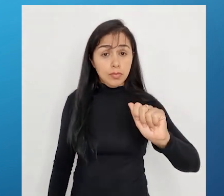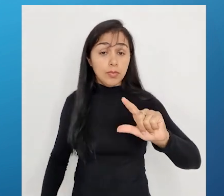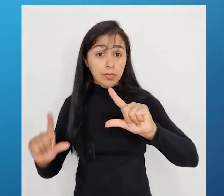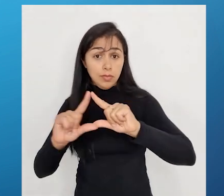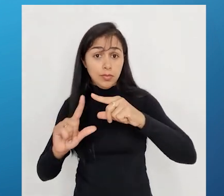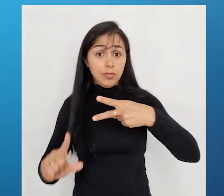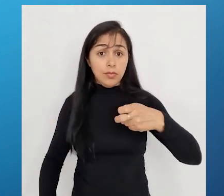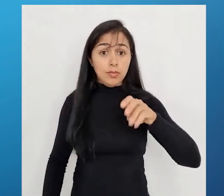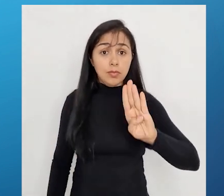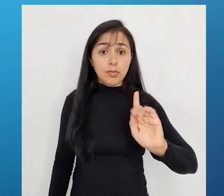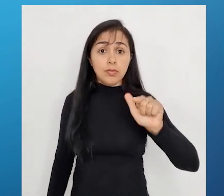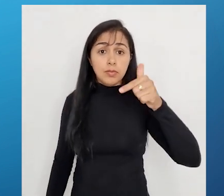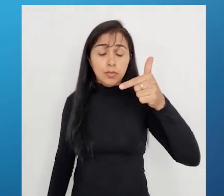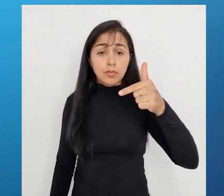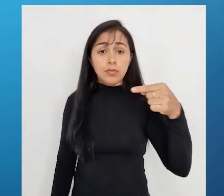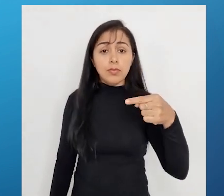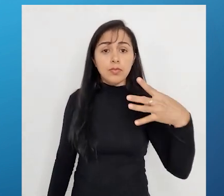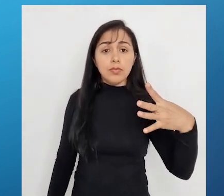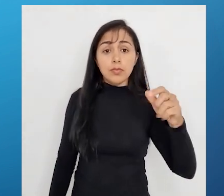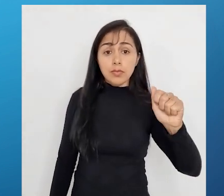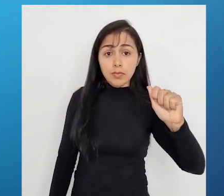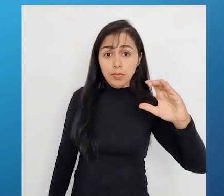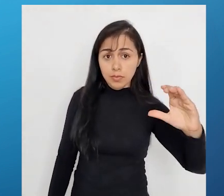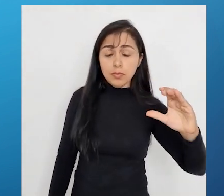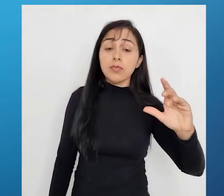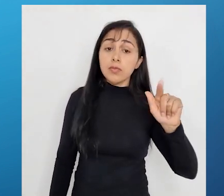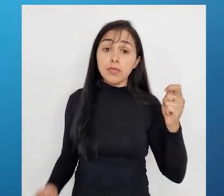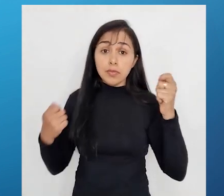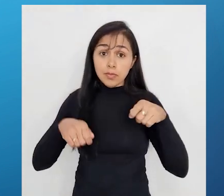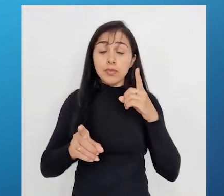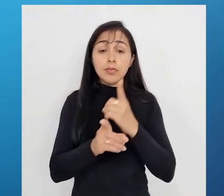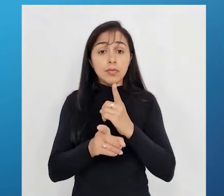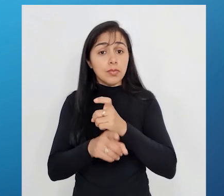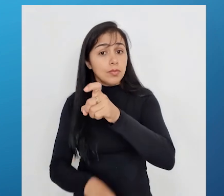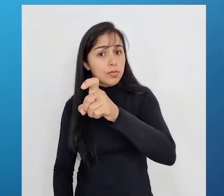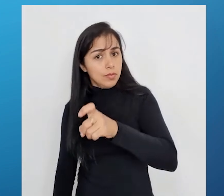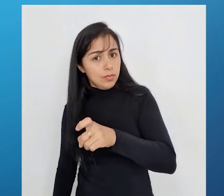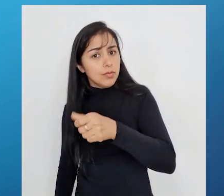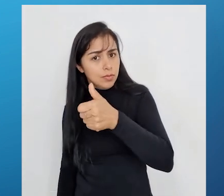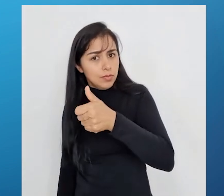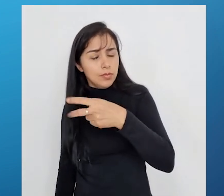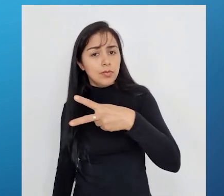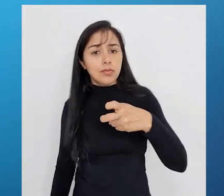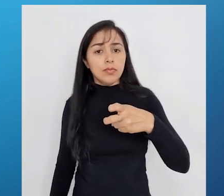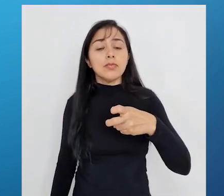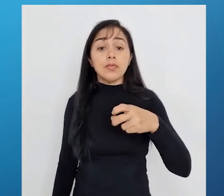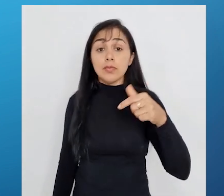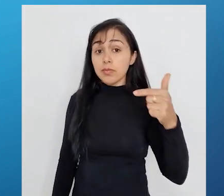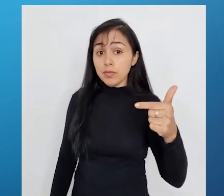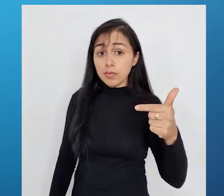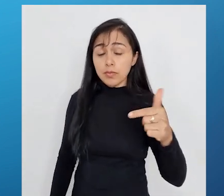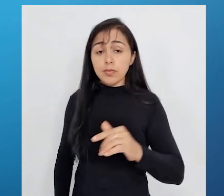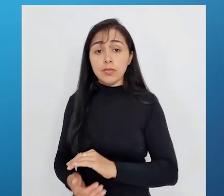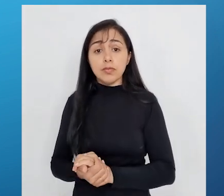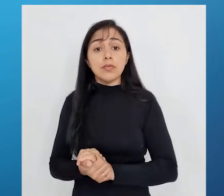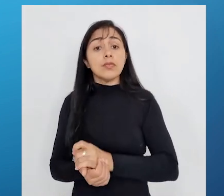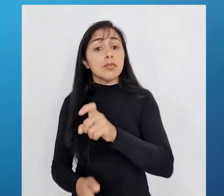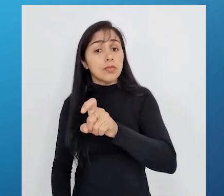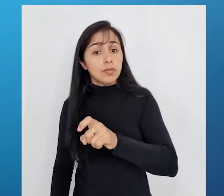raiz 1 vai ser 2 e a outra raiz vai ser